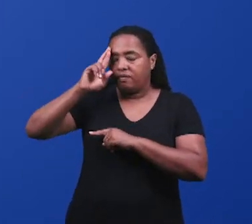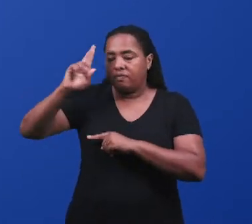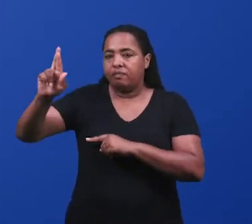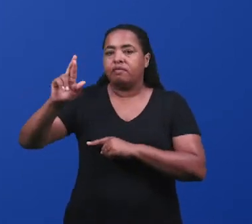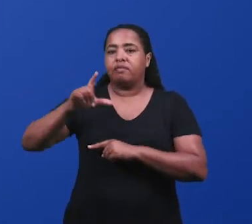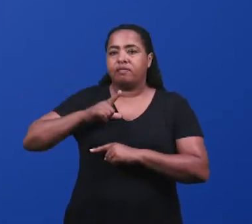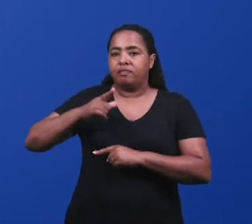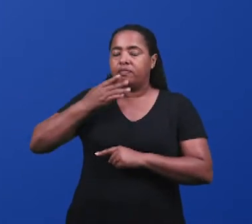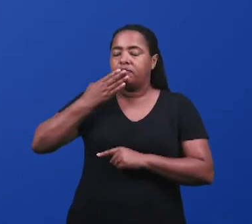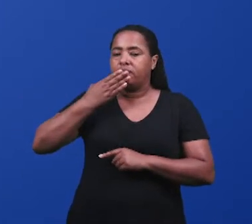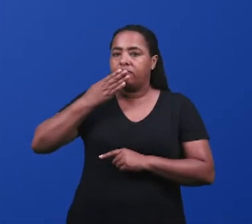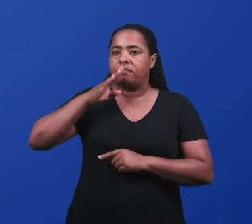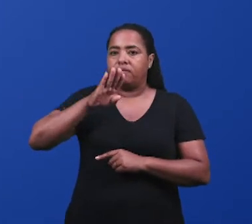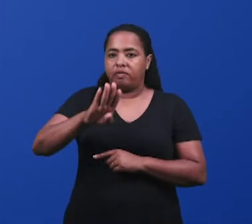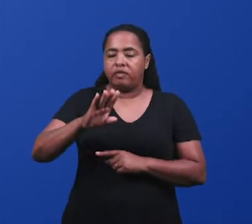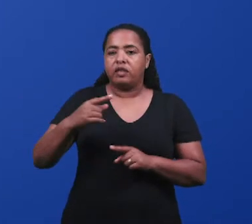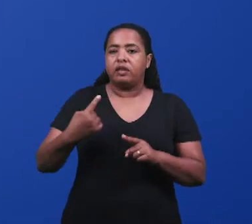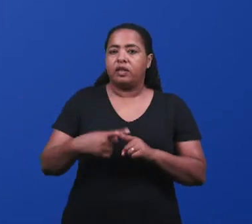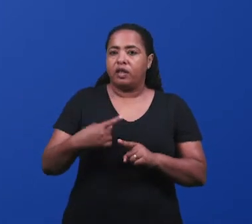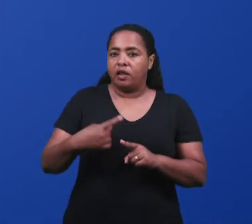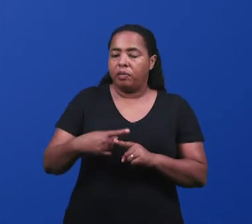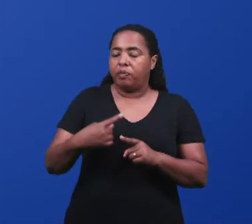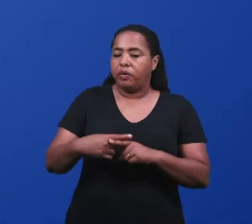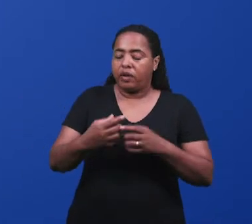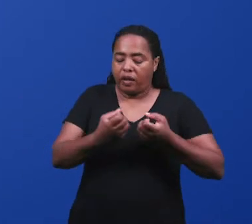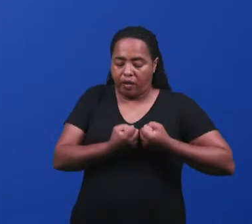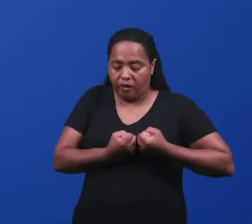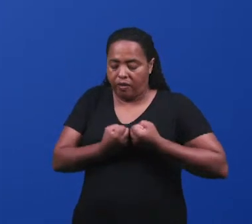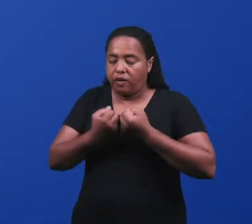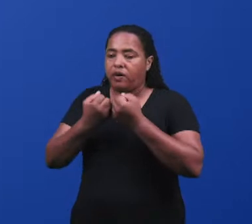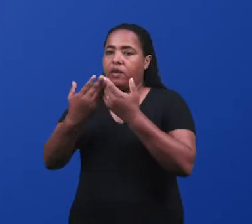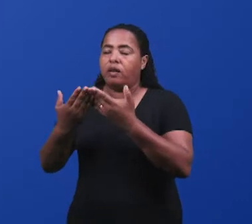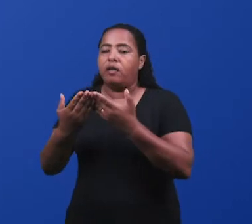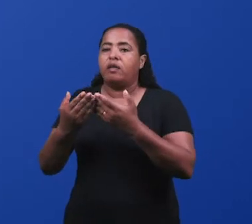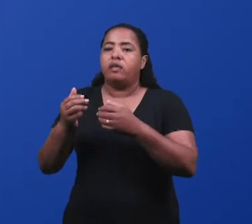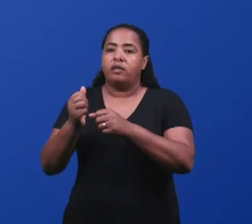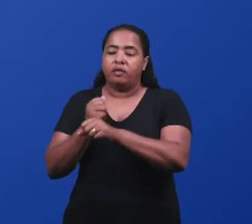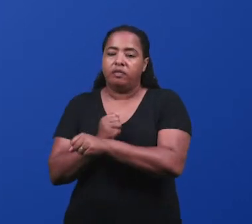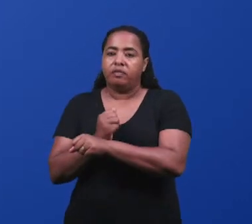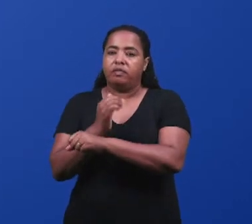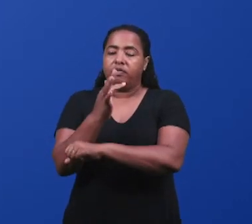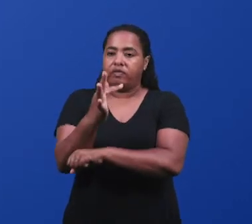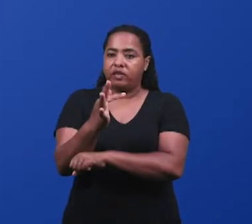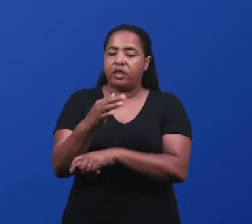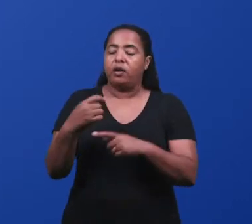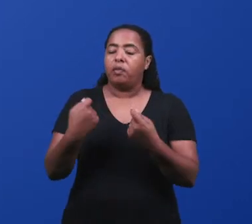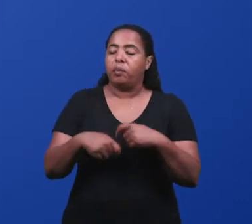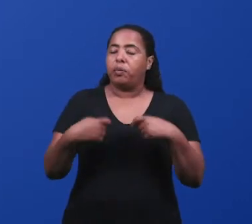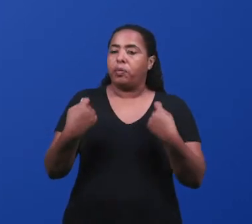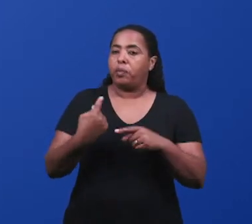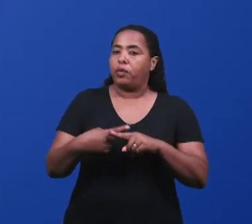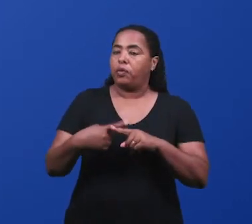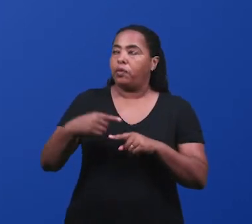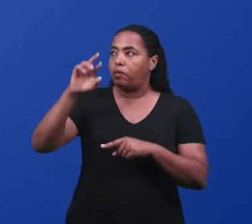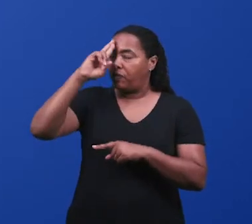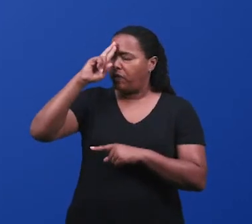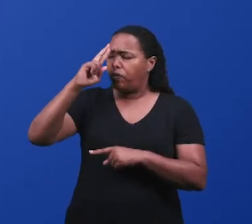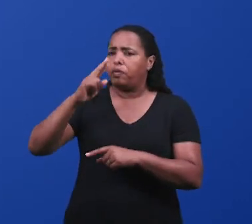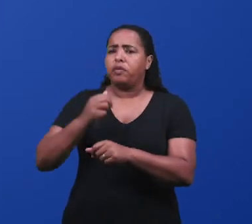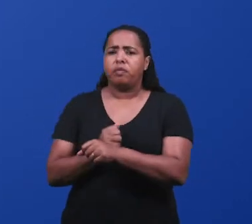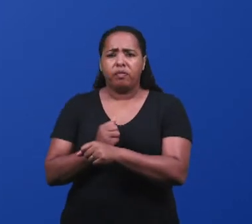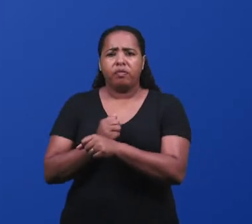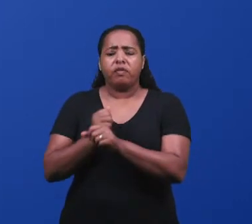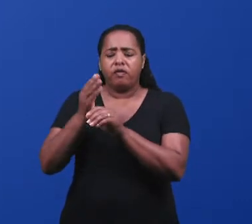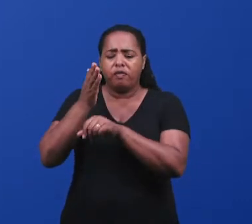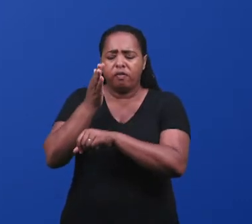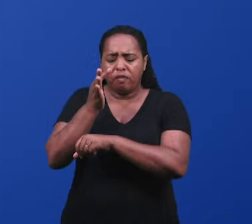Hebreus 10, 23 diz que retenhamos firmes a confissão da nossa esperança, porque fiel é que nos prometeu. O Senhor prometeu